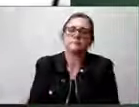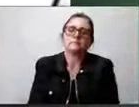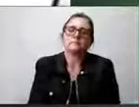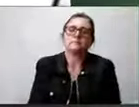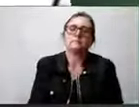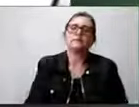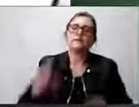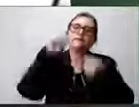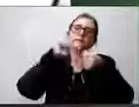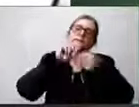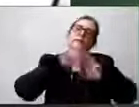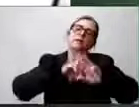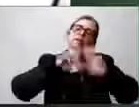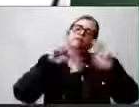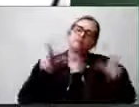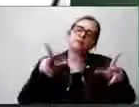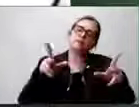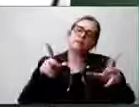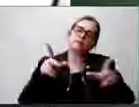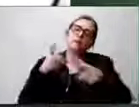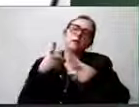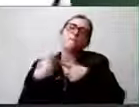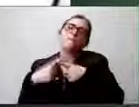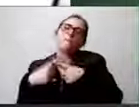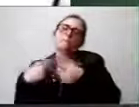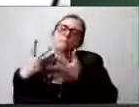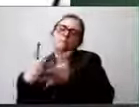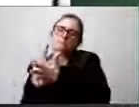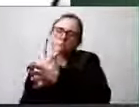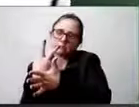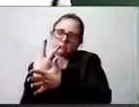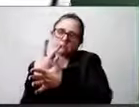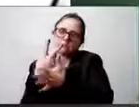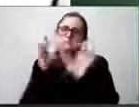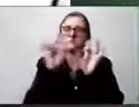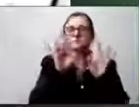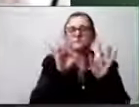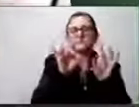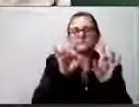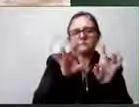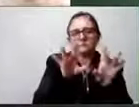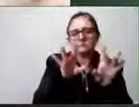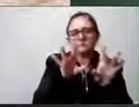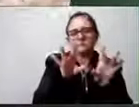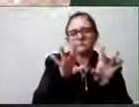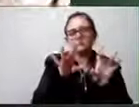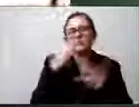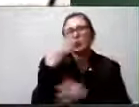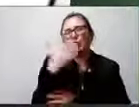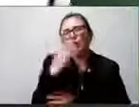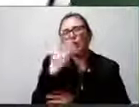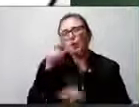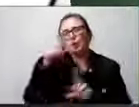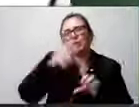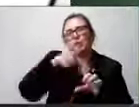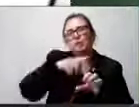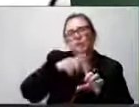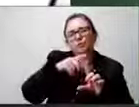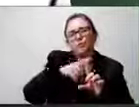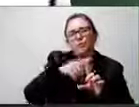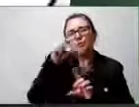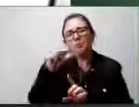fazer a diferença da situação que pode acontecer especificamente, né? Uma dor de tipo nociceptiva